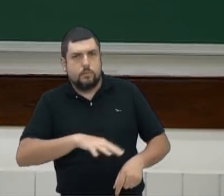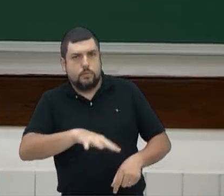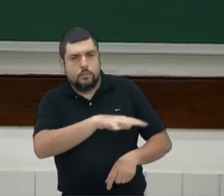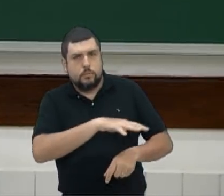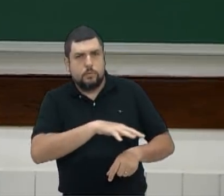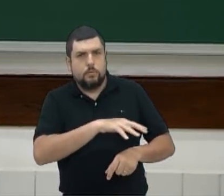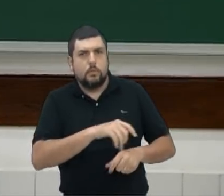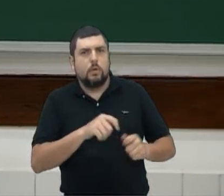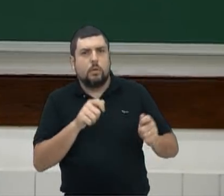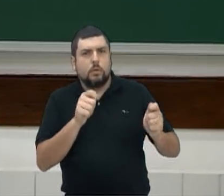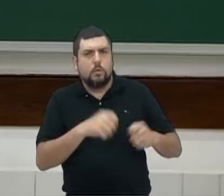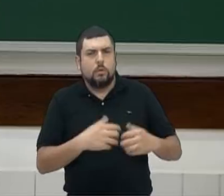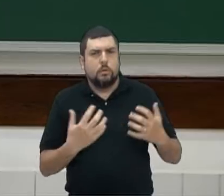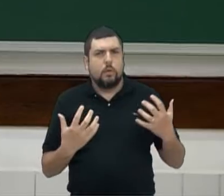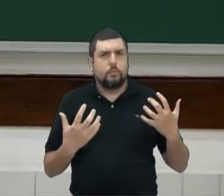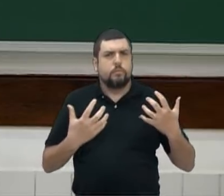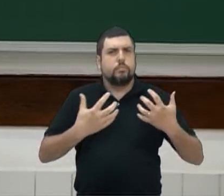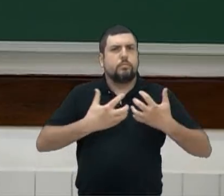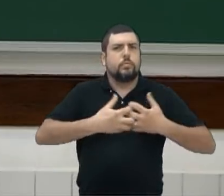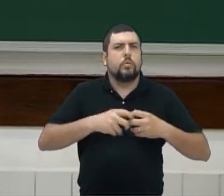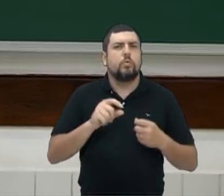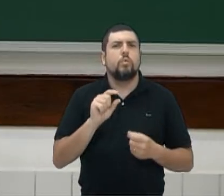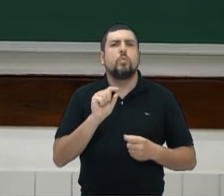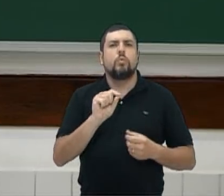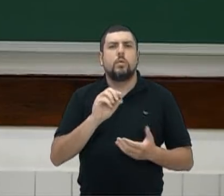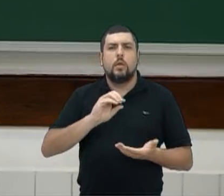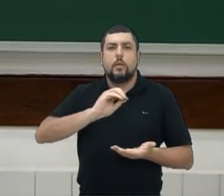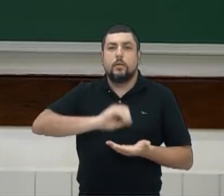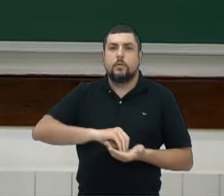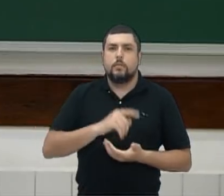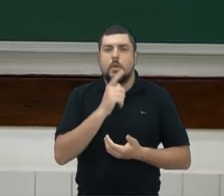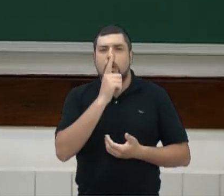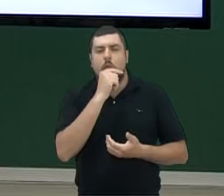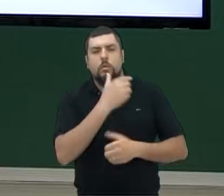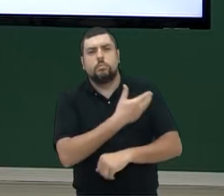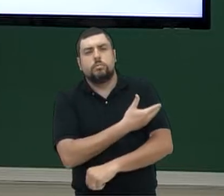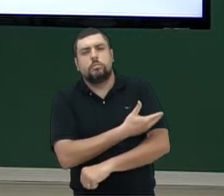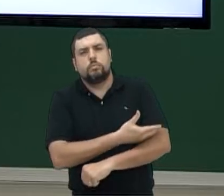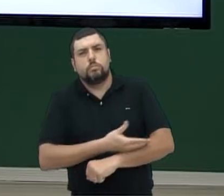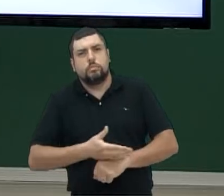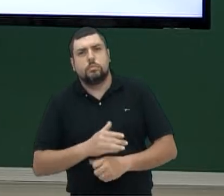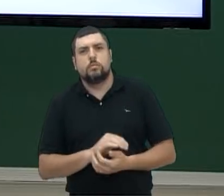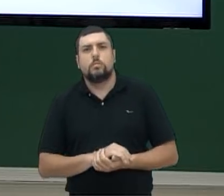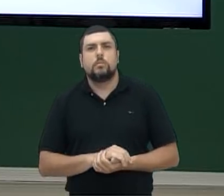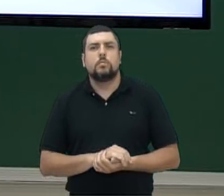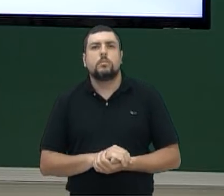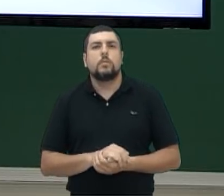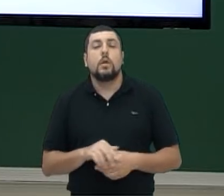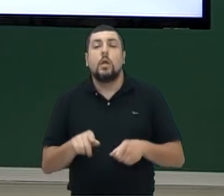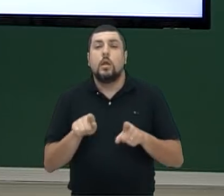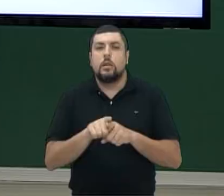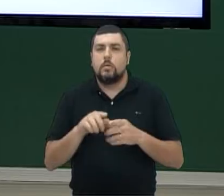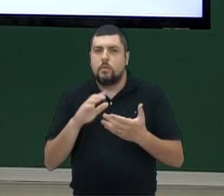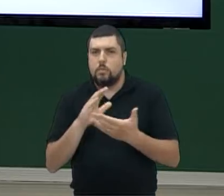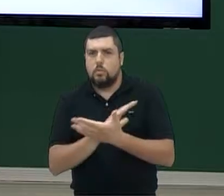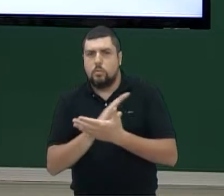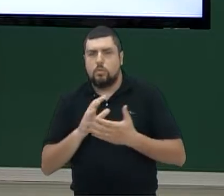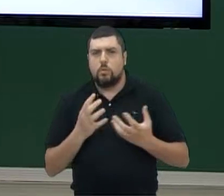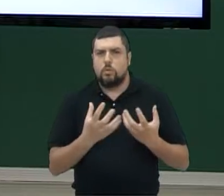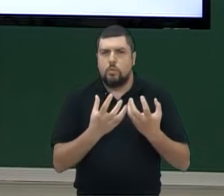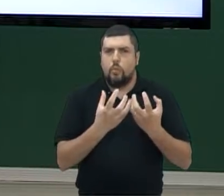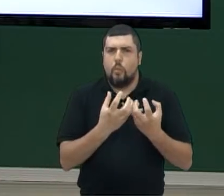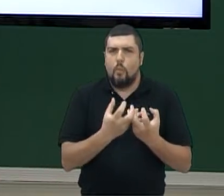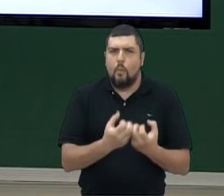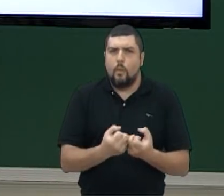essa condição de falta de disponibilidade de água. Nós vamos encontrar alguns desertos que apresentam